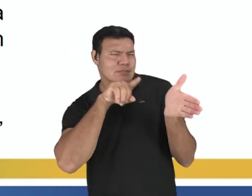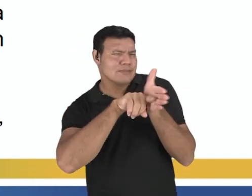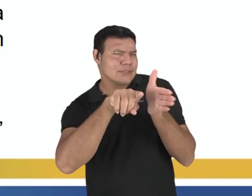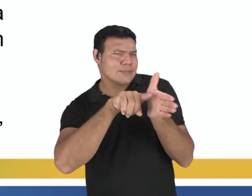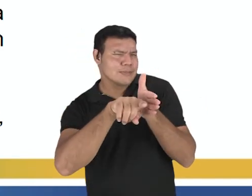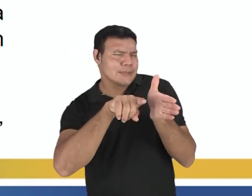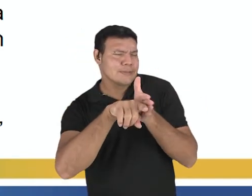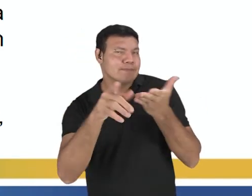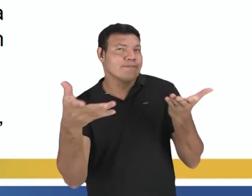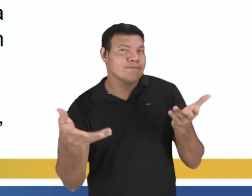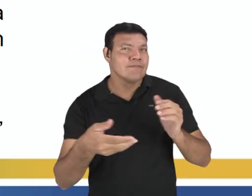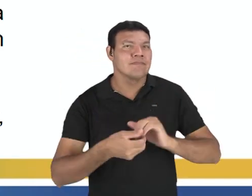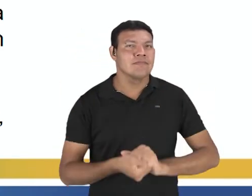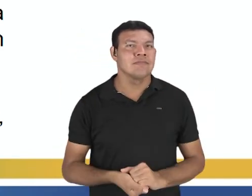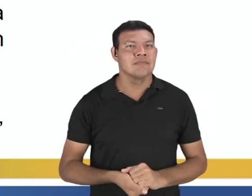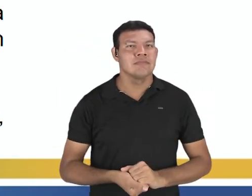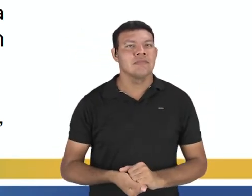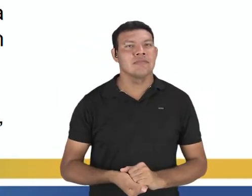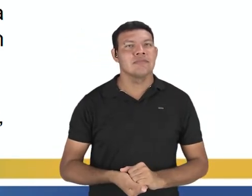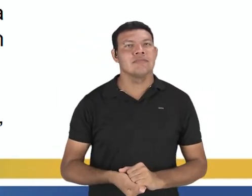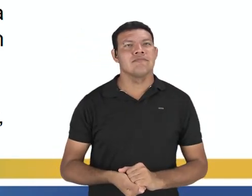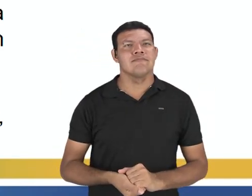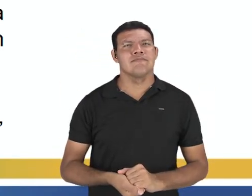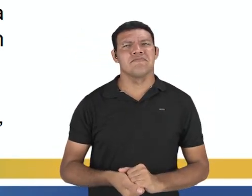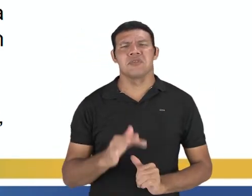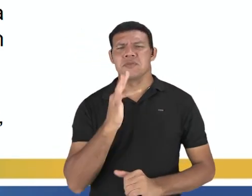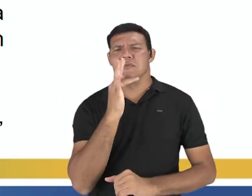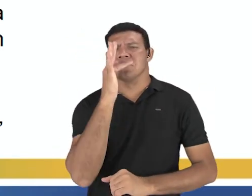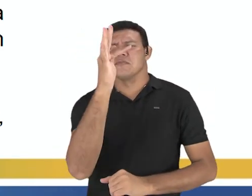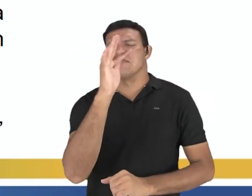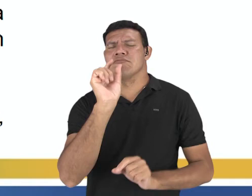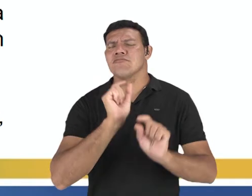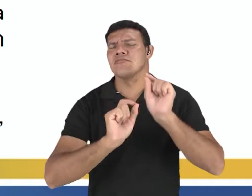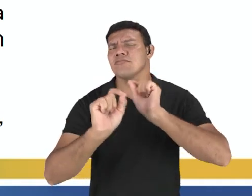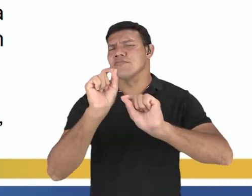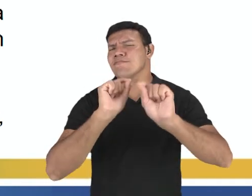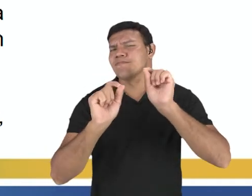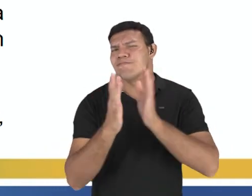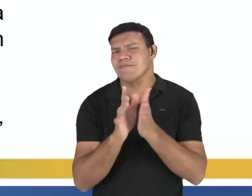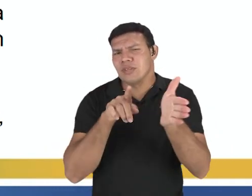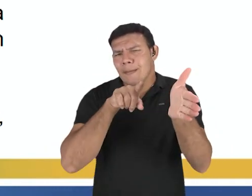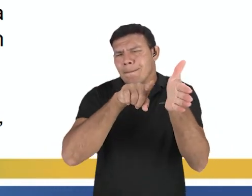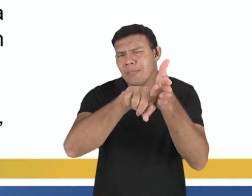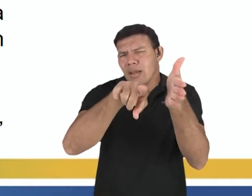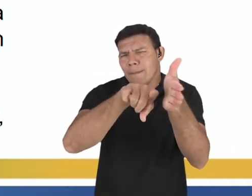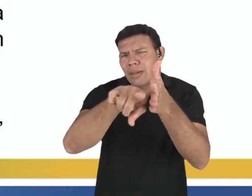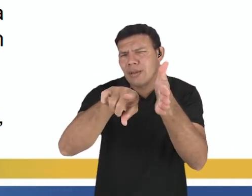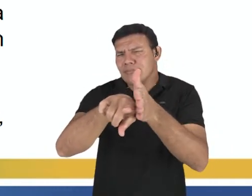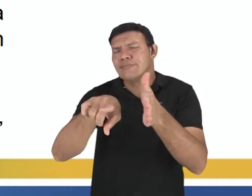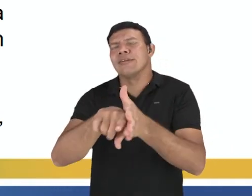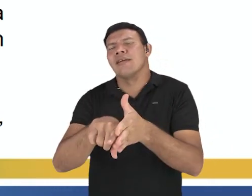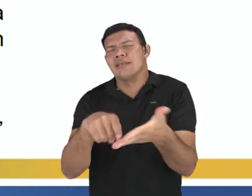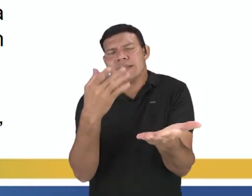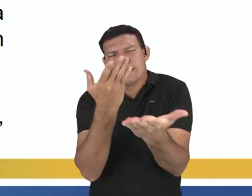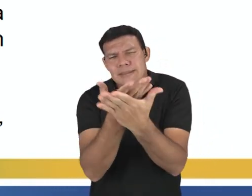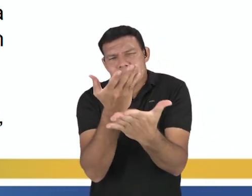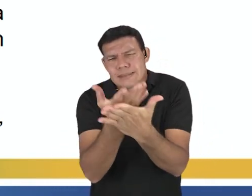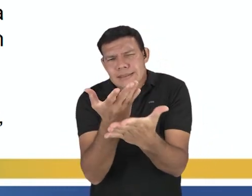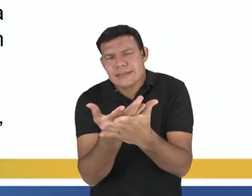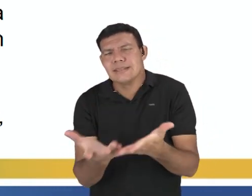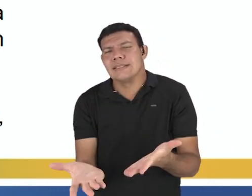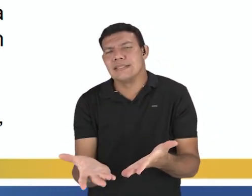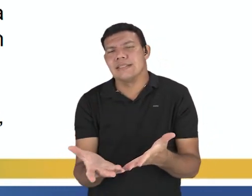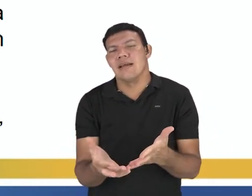questionamentos, né? O que vai ser quando crescer? Ele vai te questionando e vai trabalhando ali com